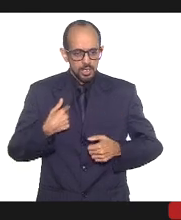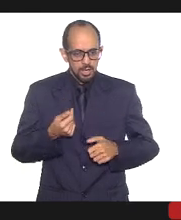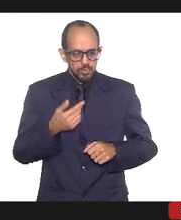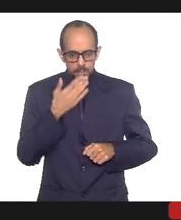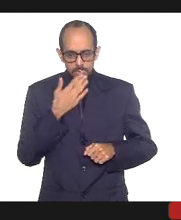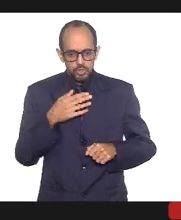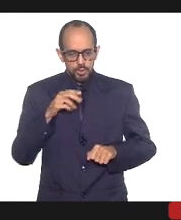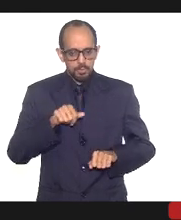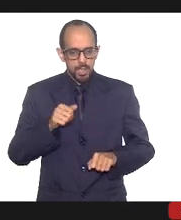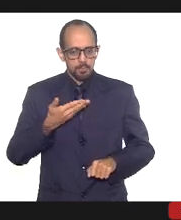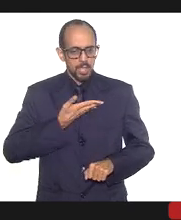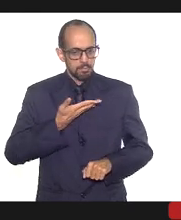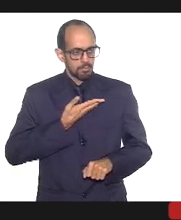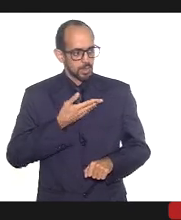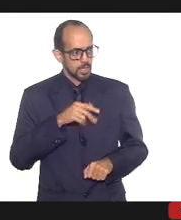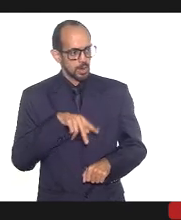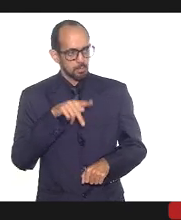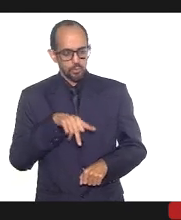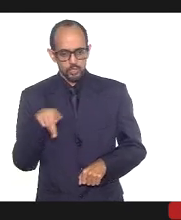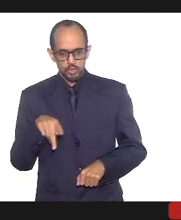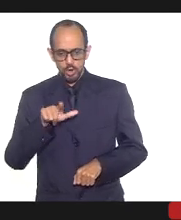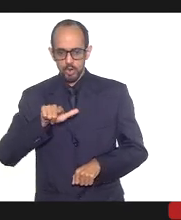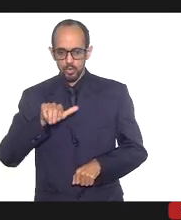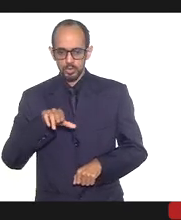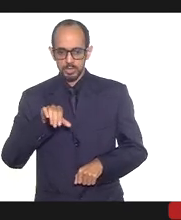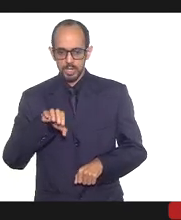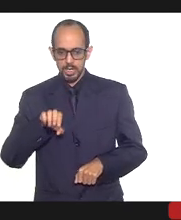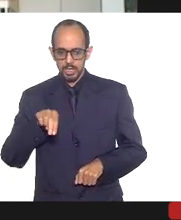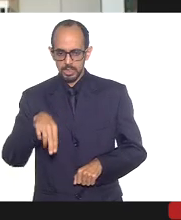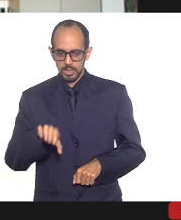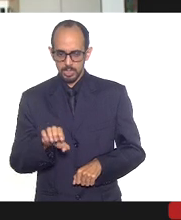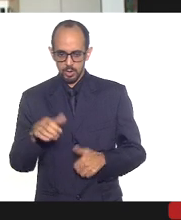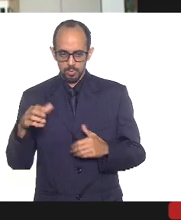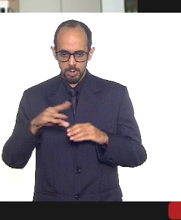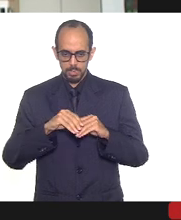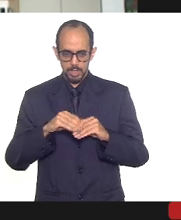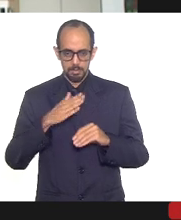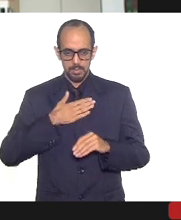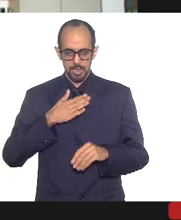colega, a professora Luciene, que vai complementar agora a minha fala.